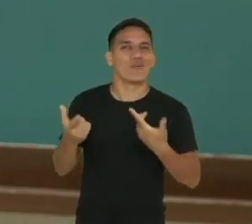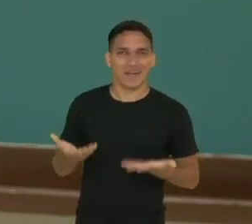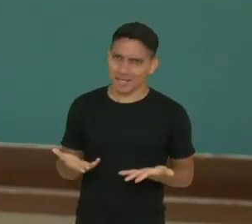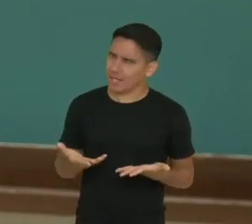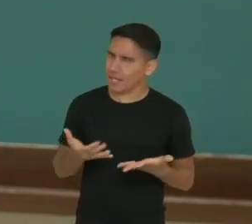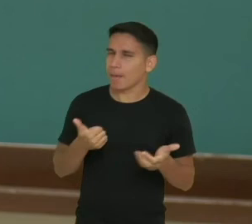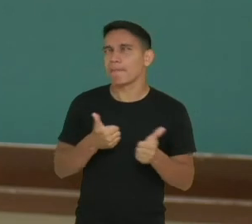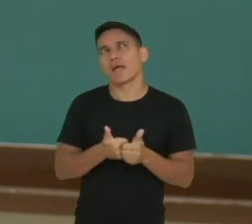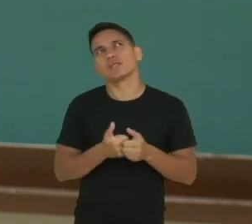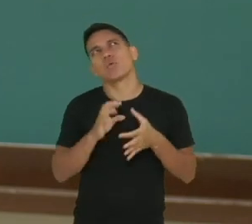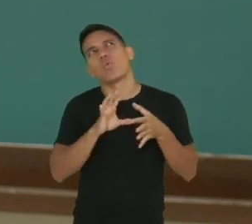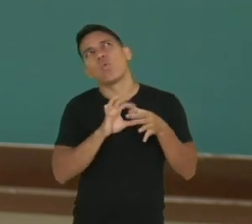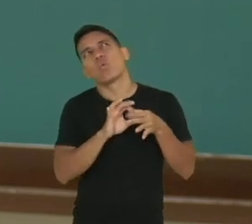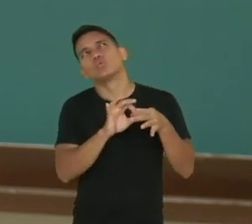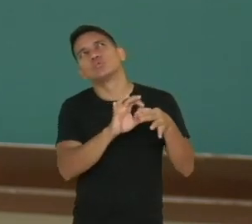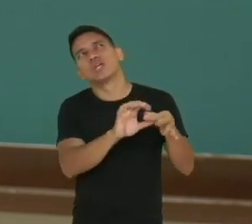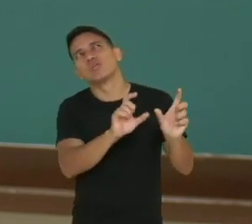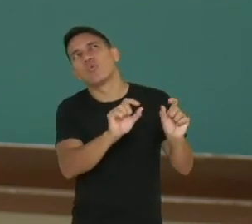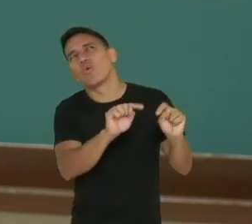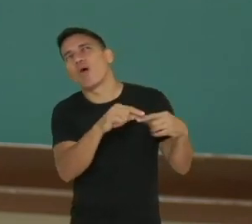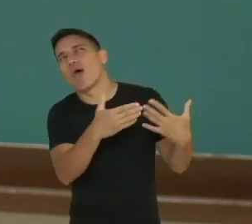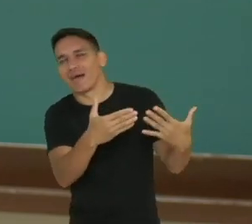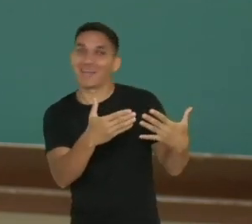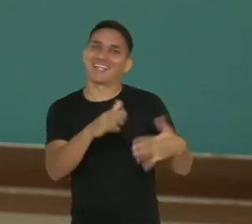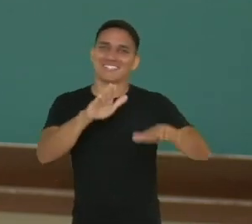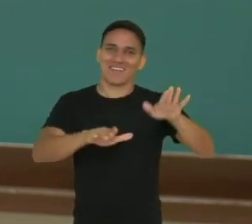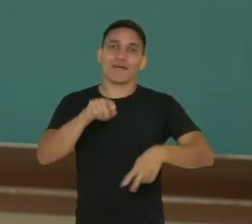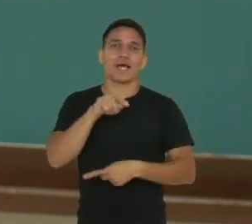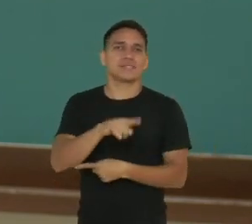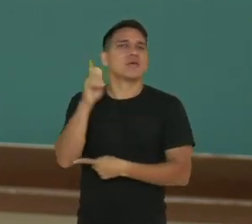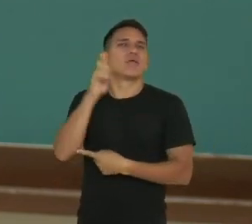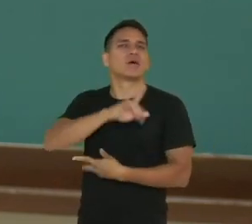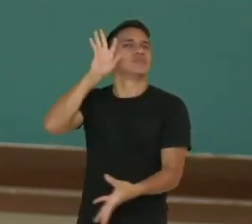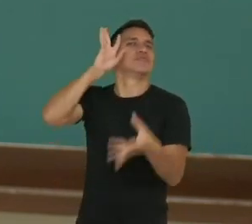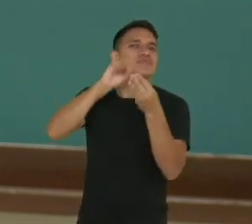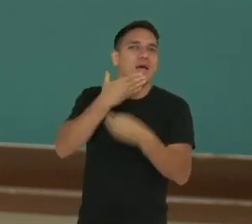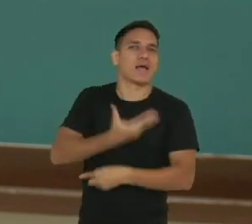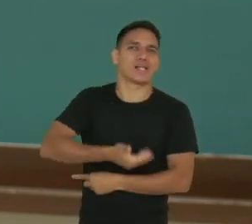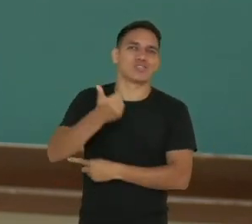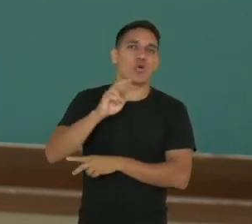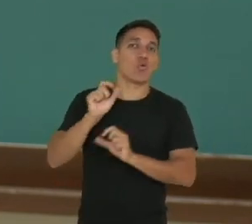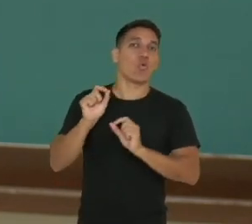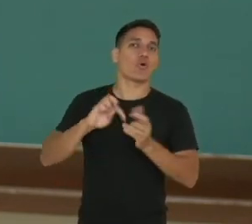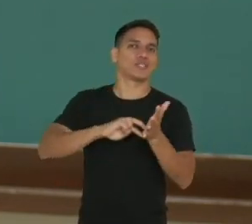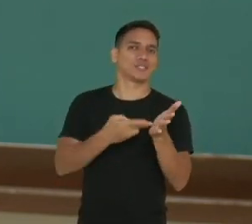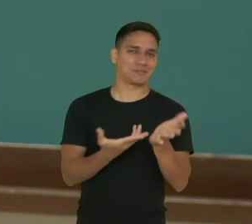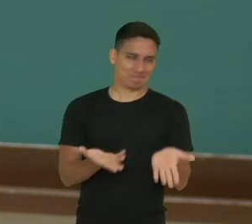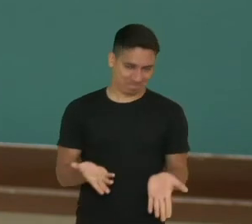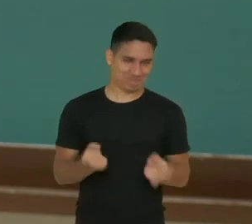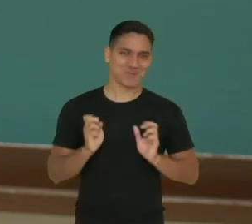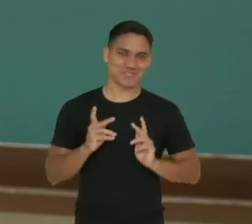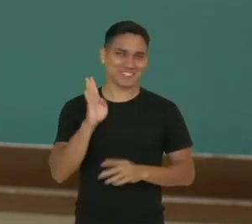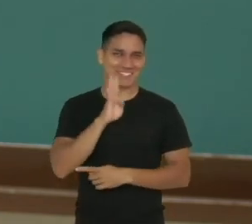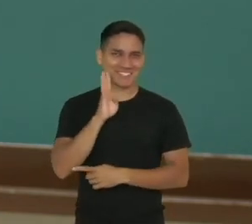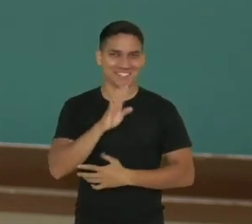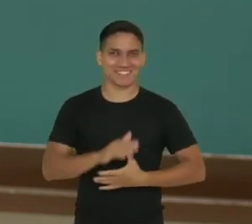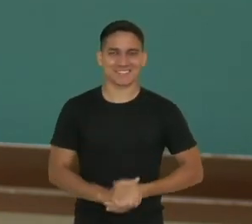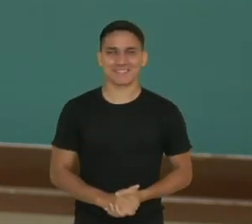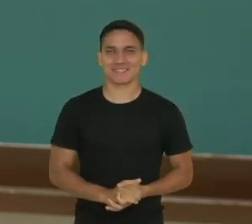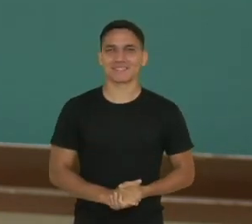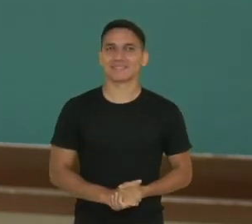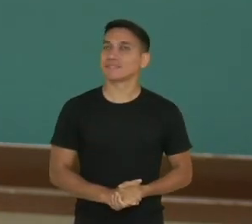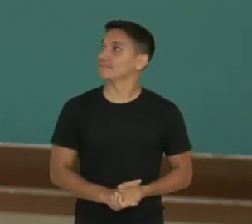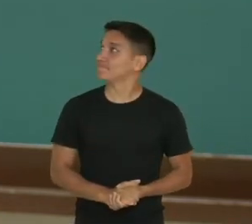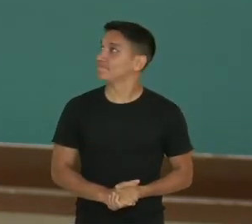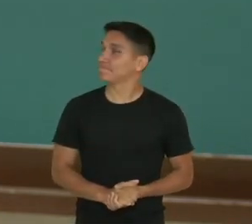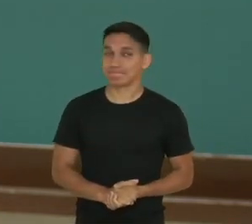Próximo a que essa palavra está. Talvez assim eu consiga perceber melhor, então, qual é o significado. Legal, né?